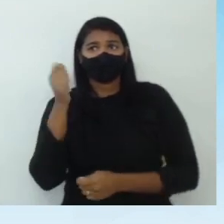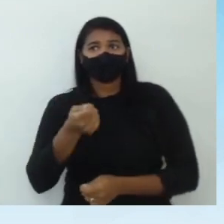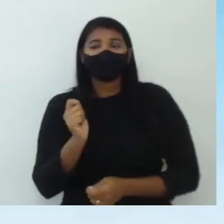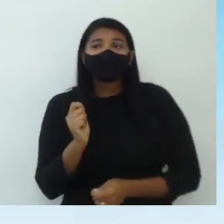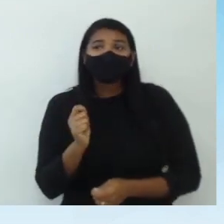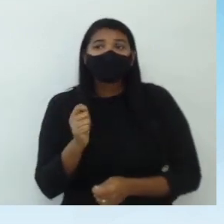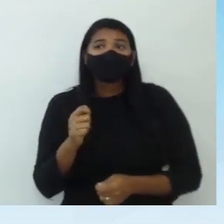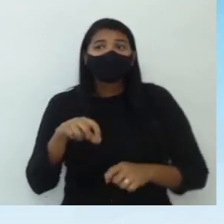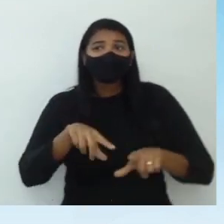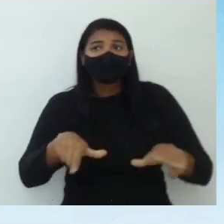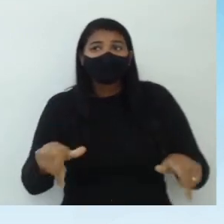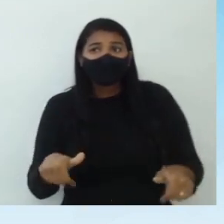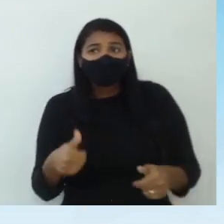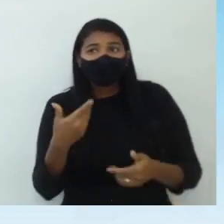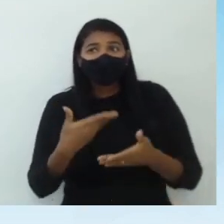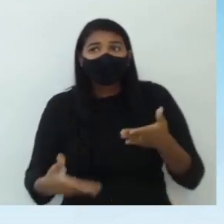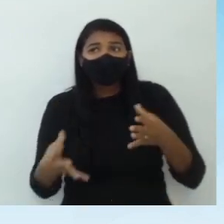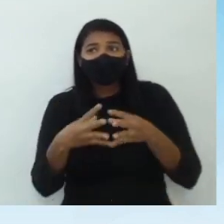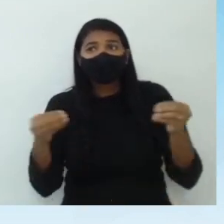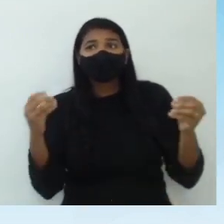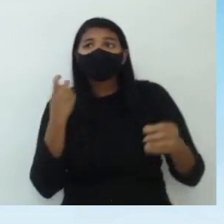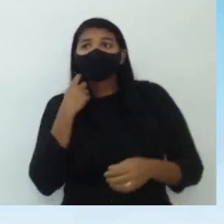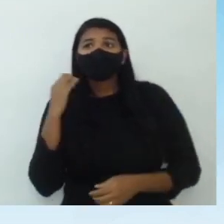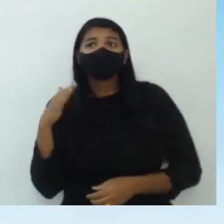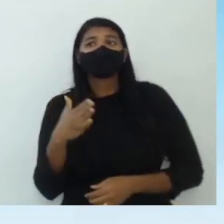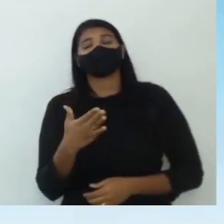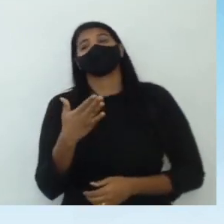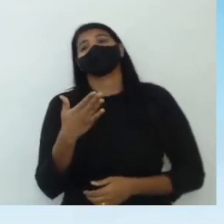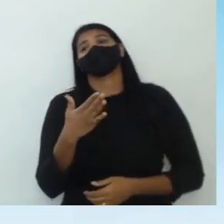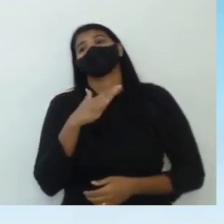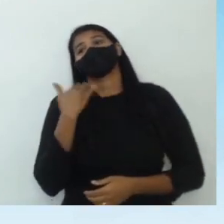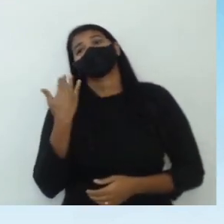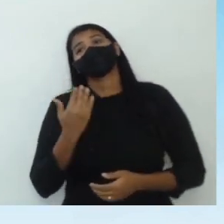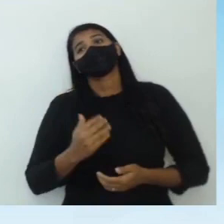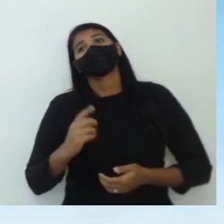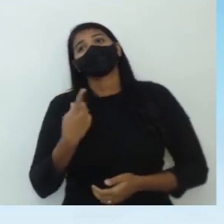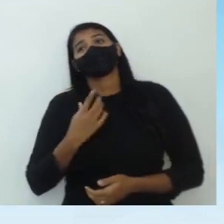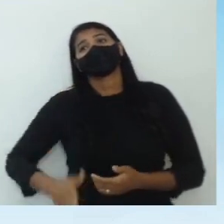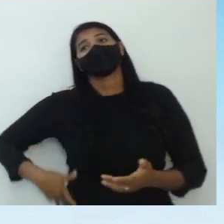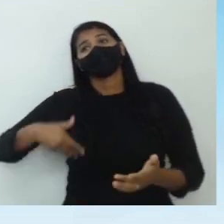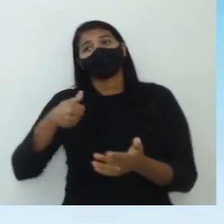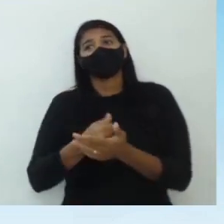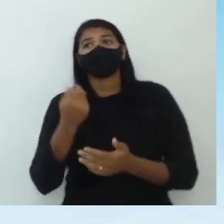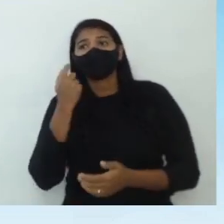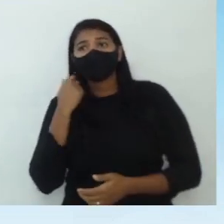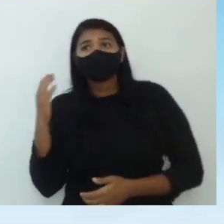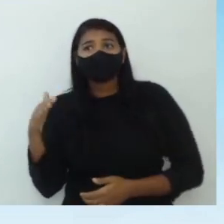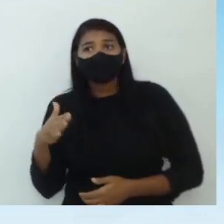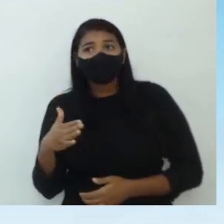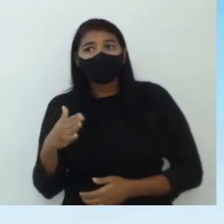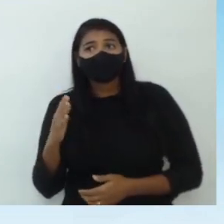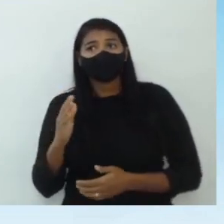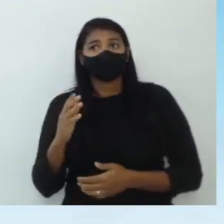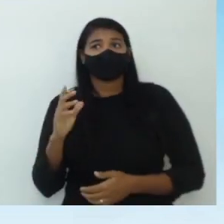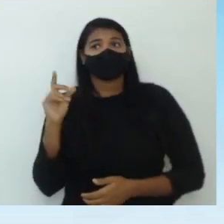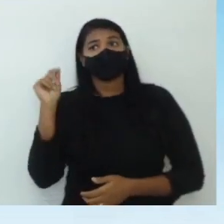Escassez na pesca. E como é que a gente sente ao final? A gente que vai comprar o peixe, ou o peixe vai estar mais caro ou não vai ter mais.